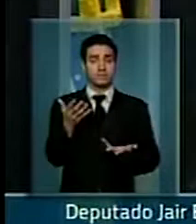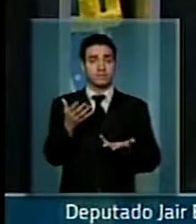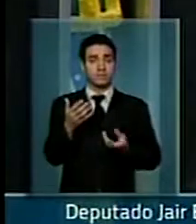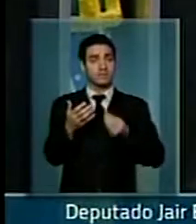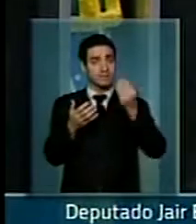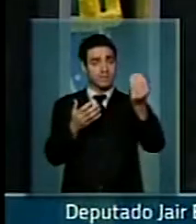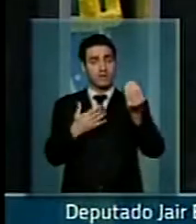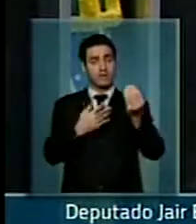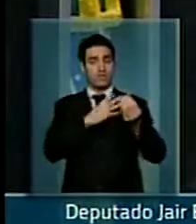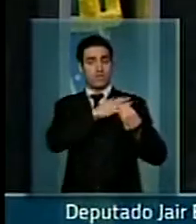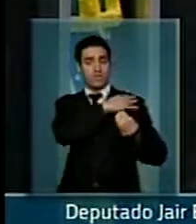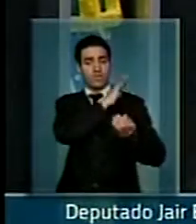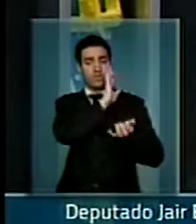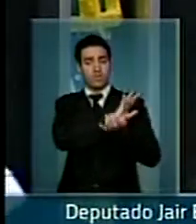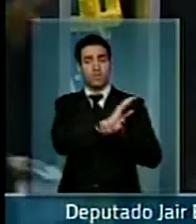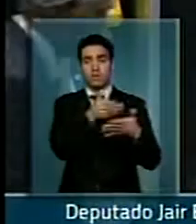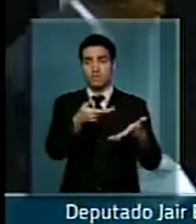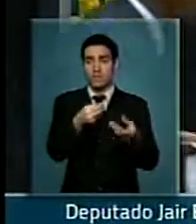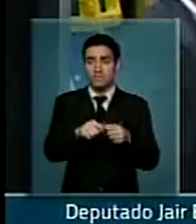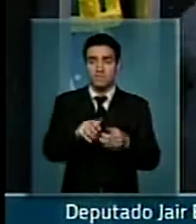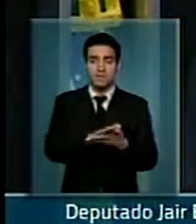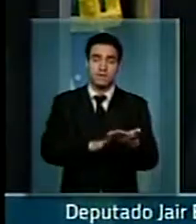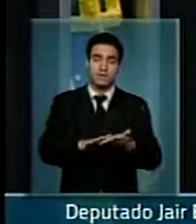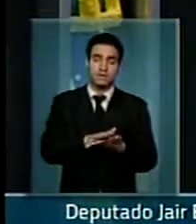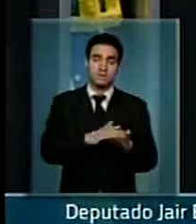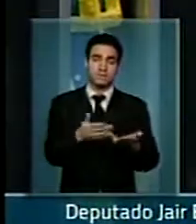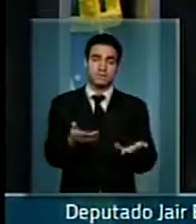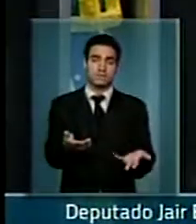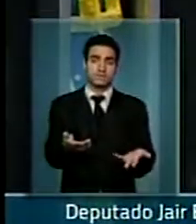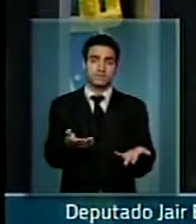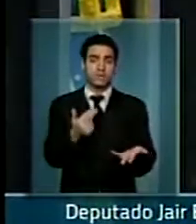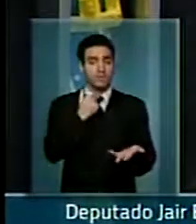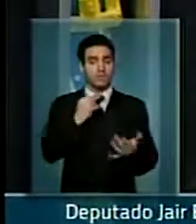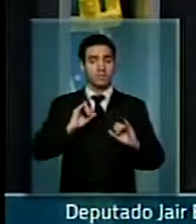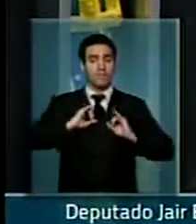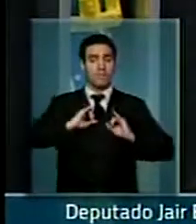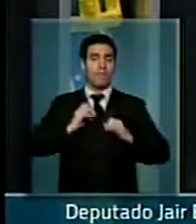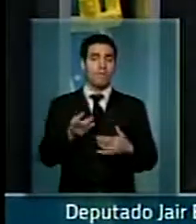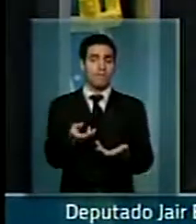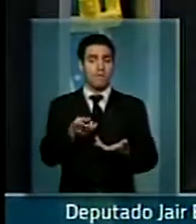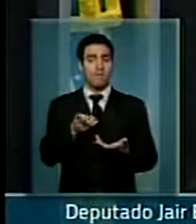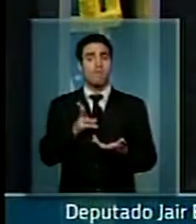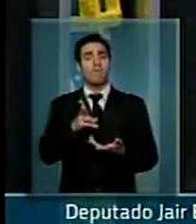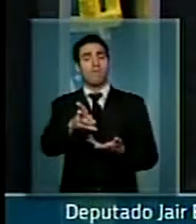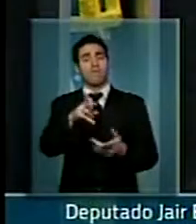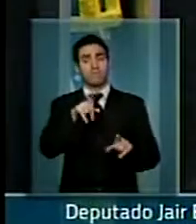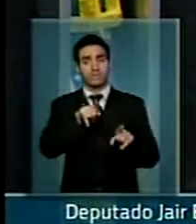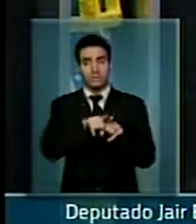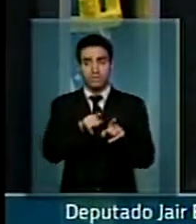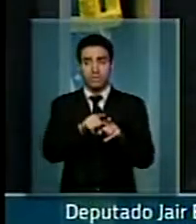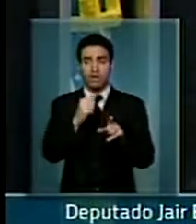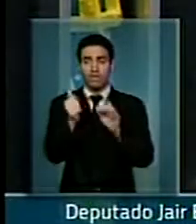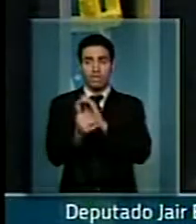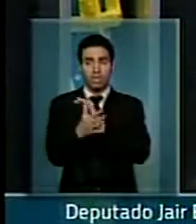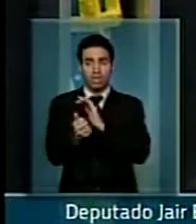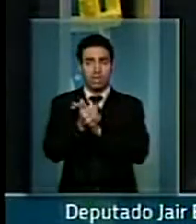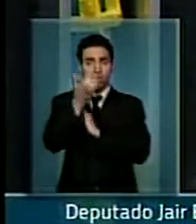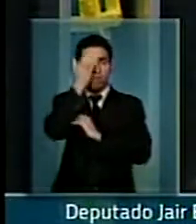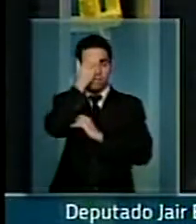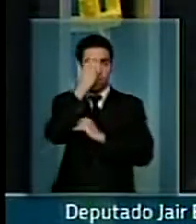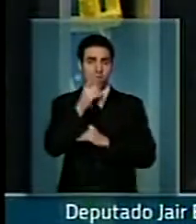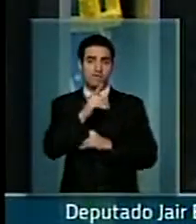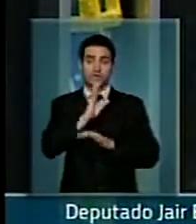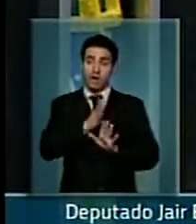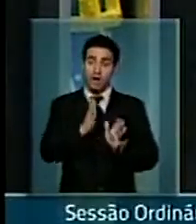comandantes militares. Fale alguma coisa agora, não se omita, não continue na clandestinidade. Isso faz parte do teu